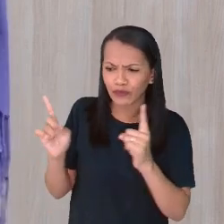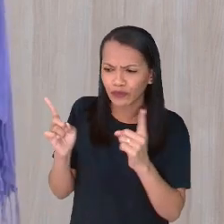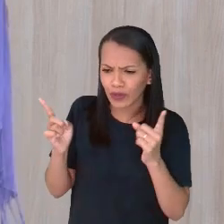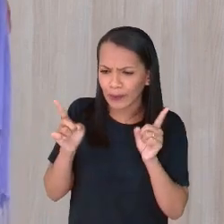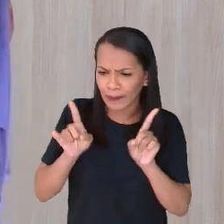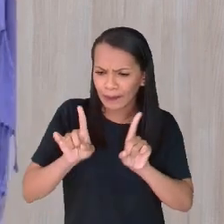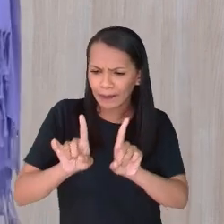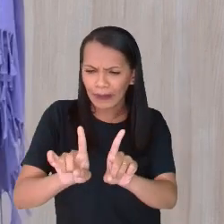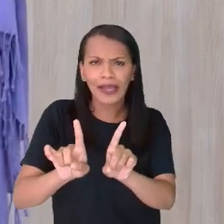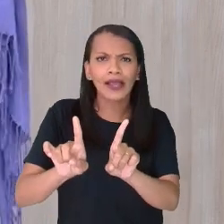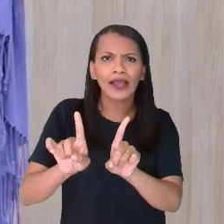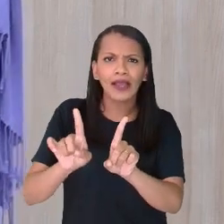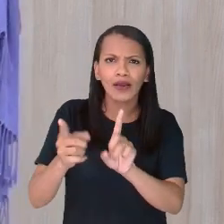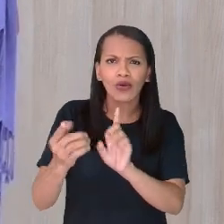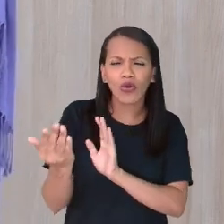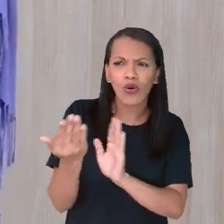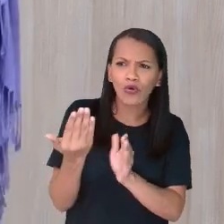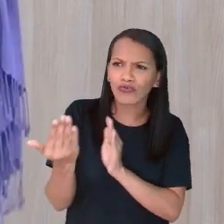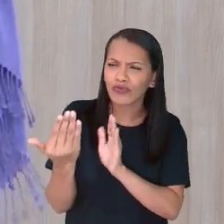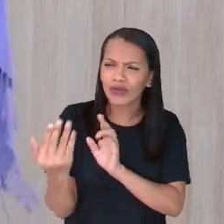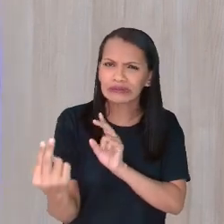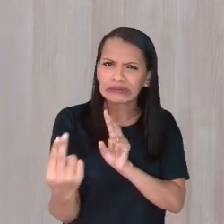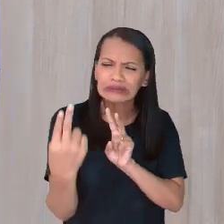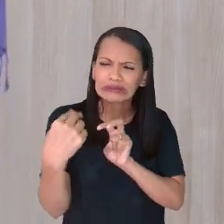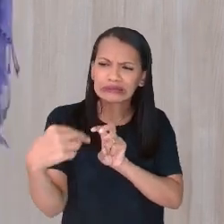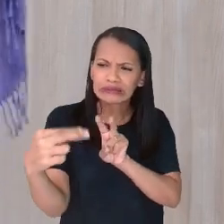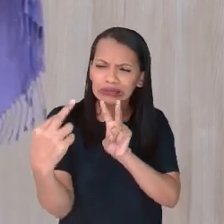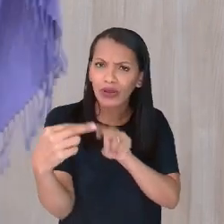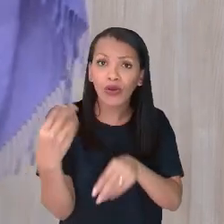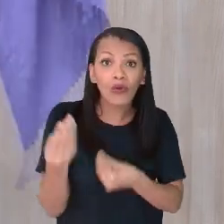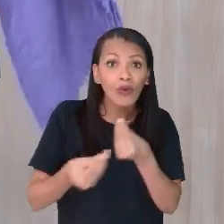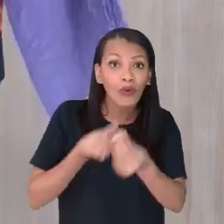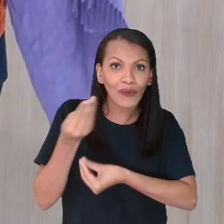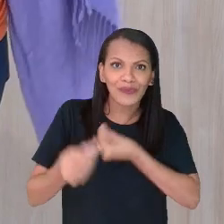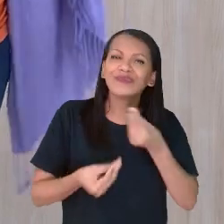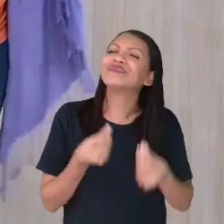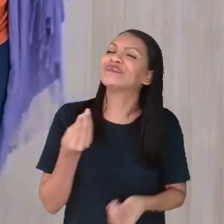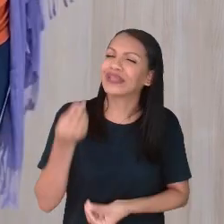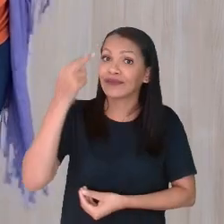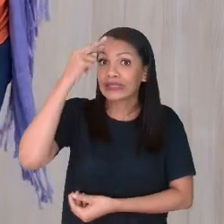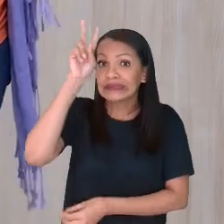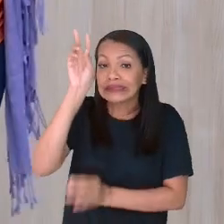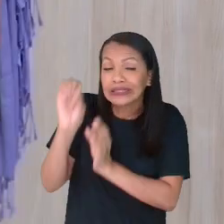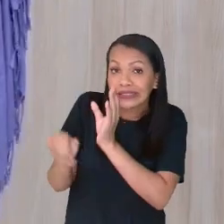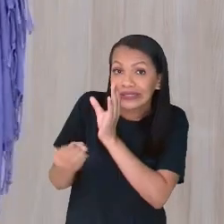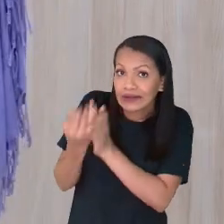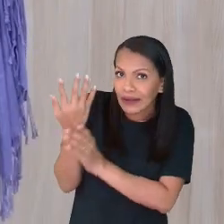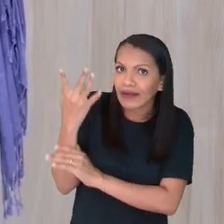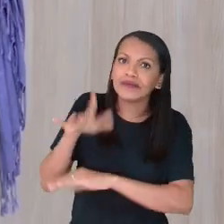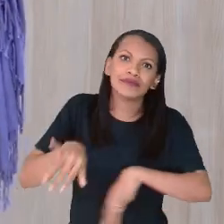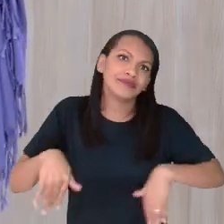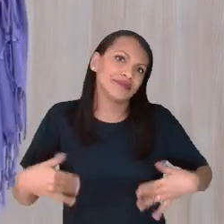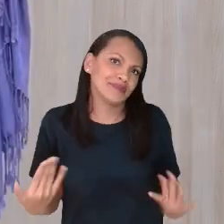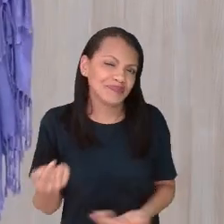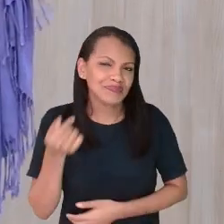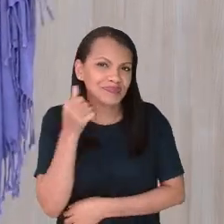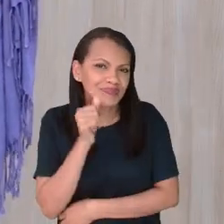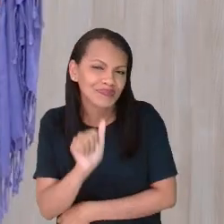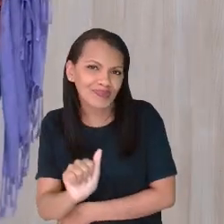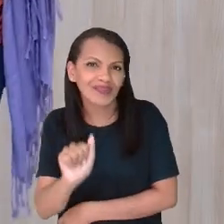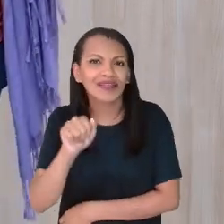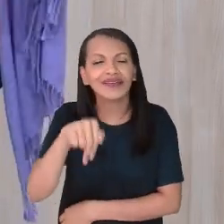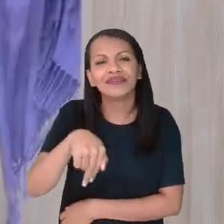se conversar. E foi exatamente isso, né, que a Angélica,